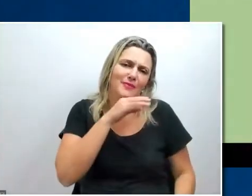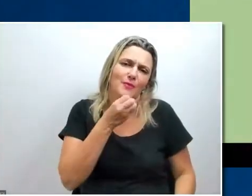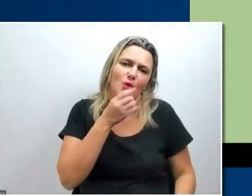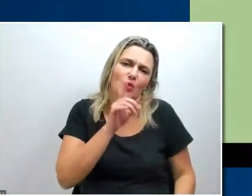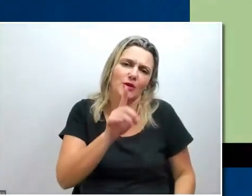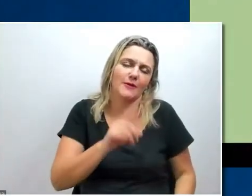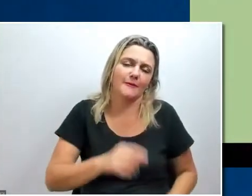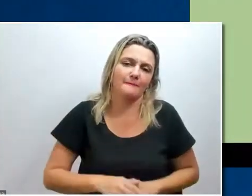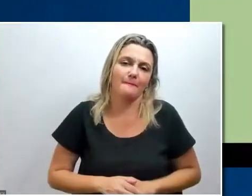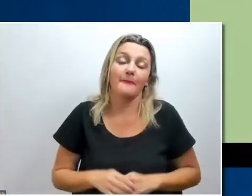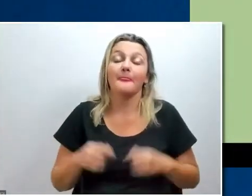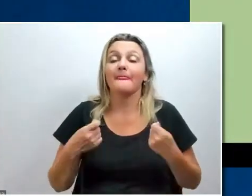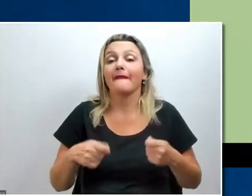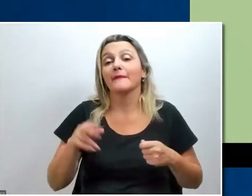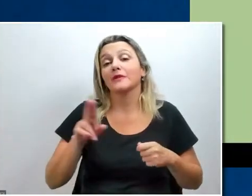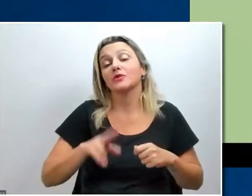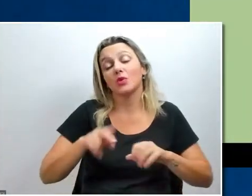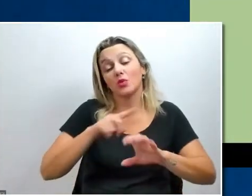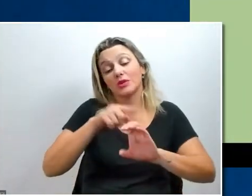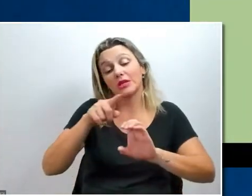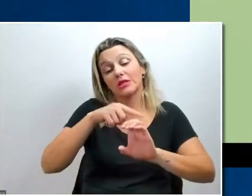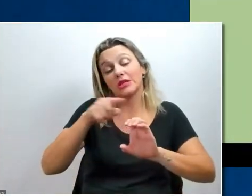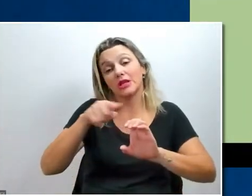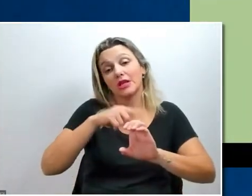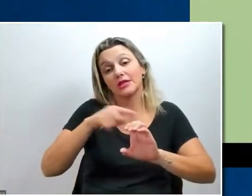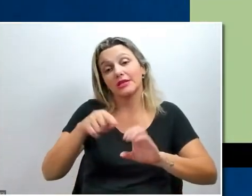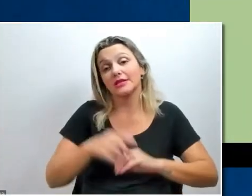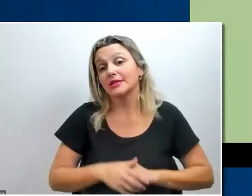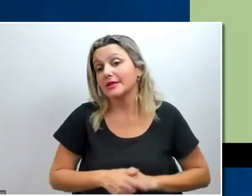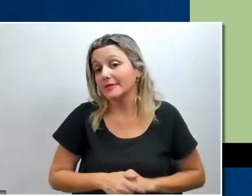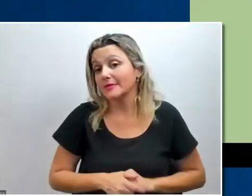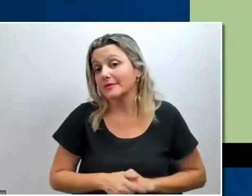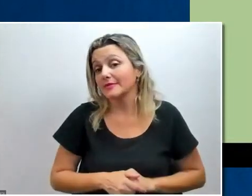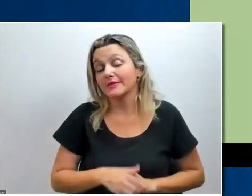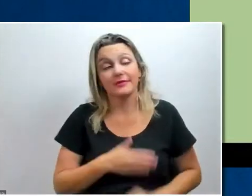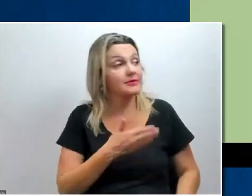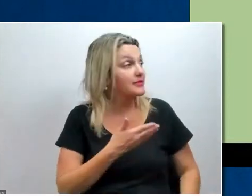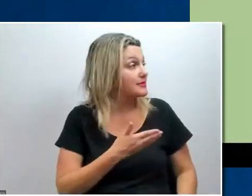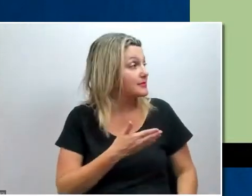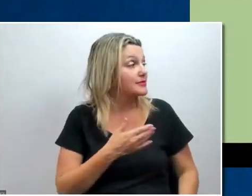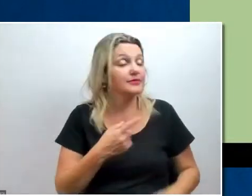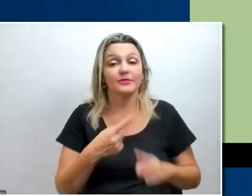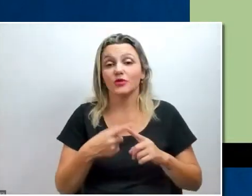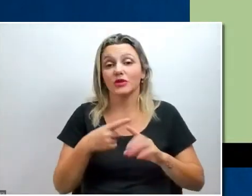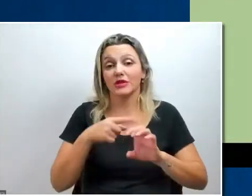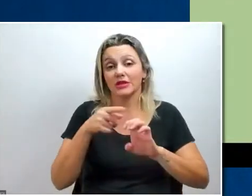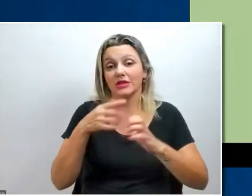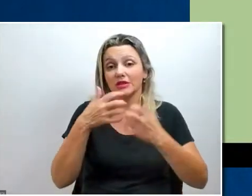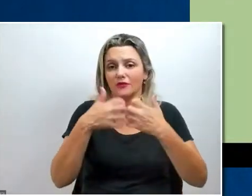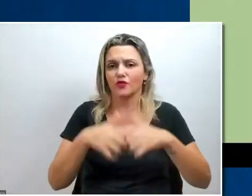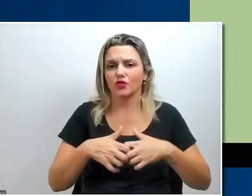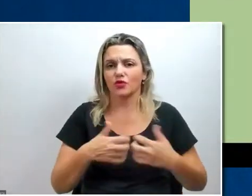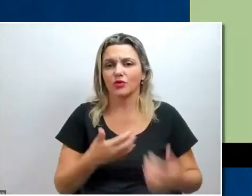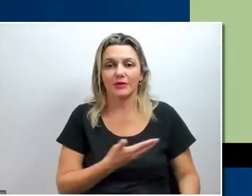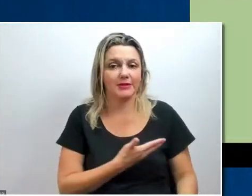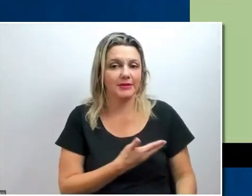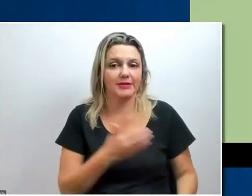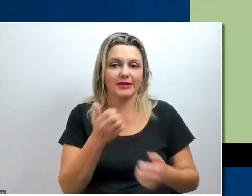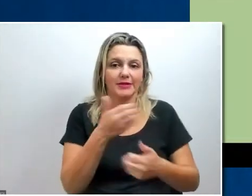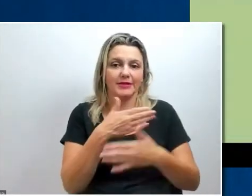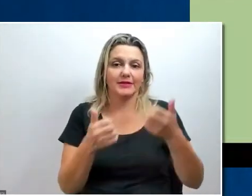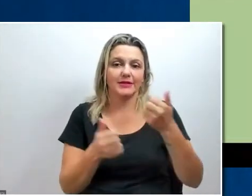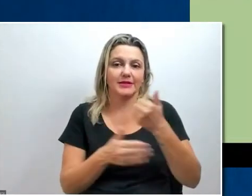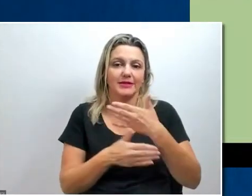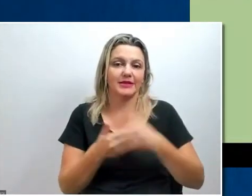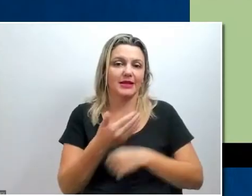a ciência. E por que nós usamos a ciência? Nós usamos a ciência porque a ciência funciona. Né? Esse é um slide do meu querido amigo Lucelmo, né,